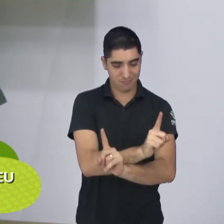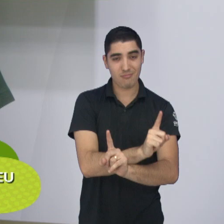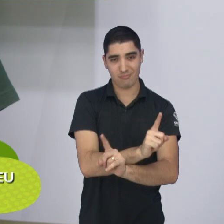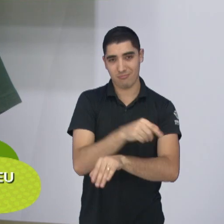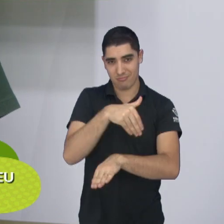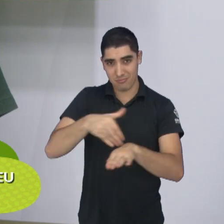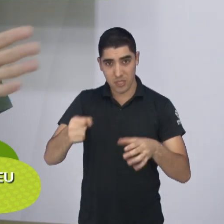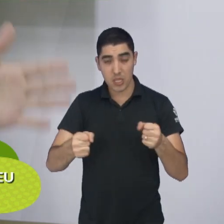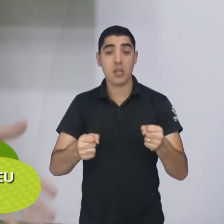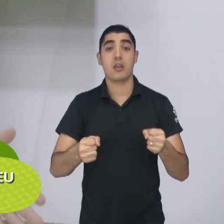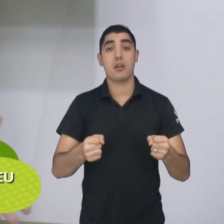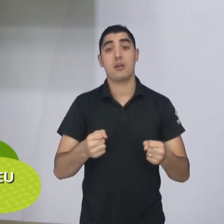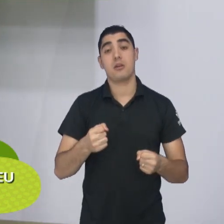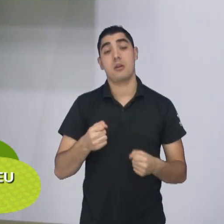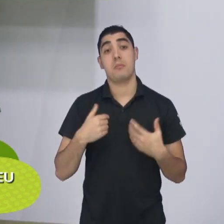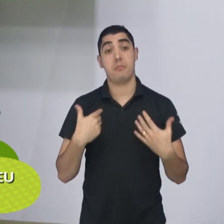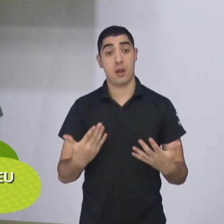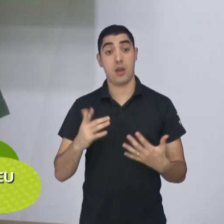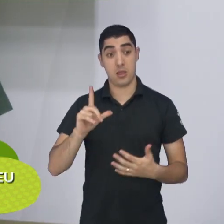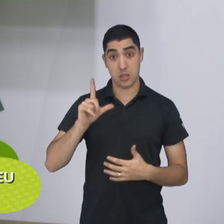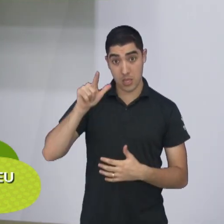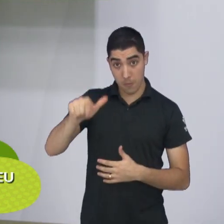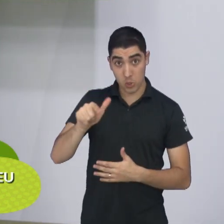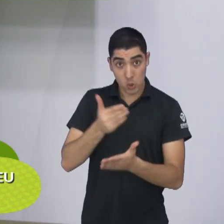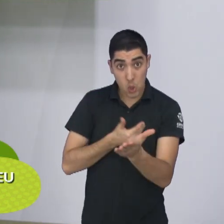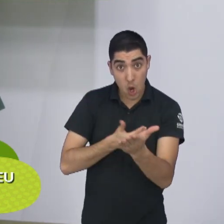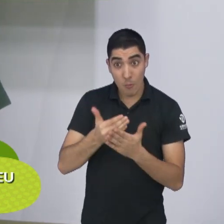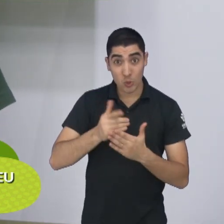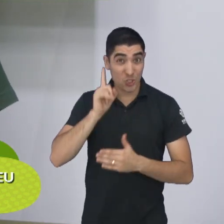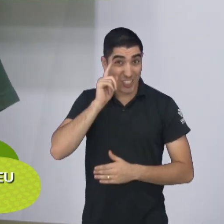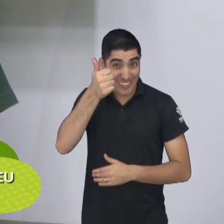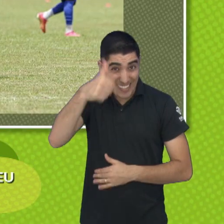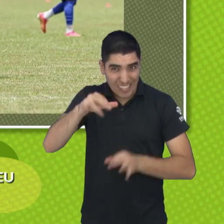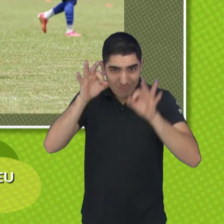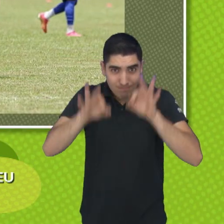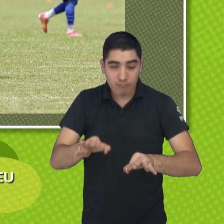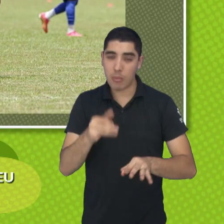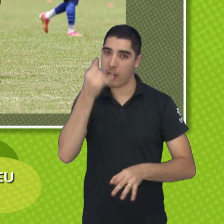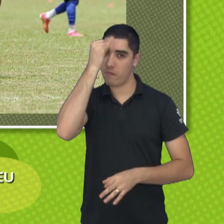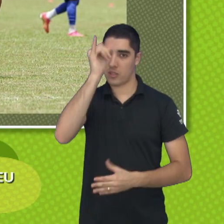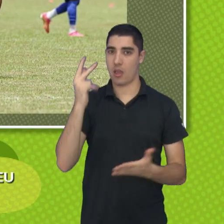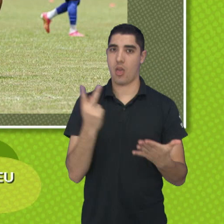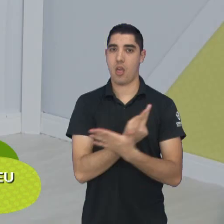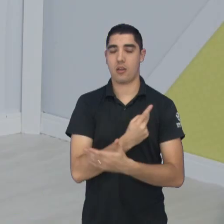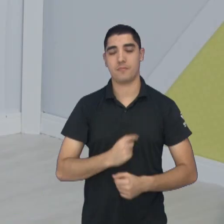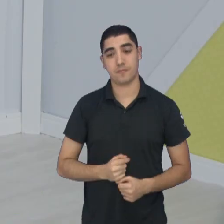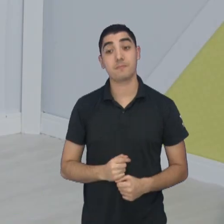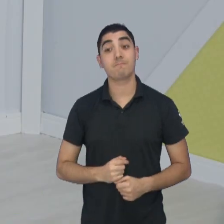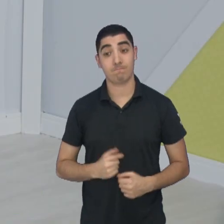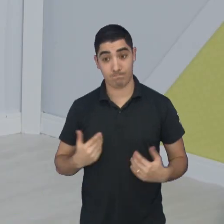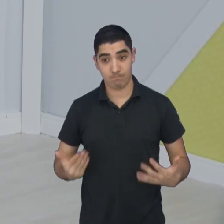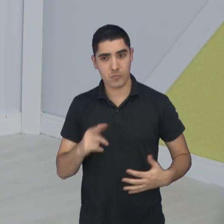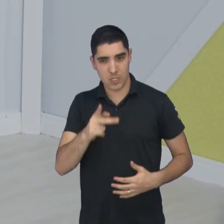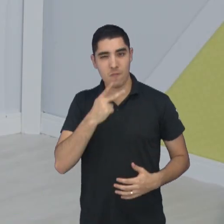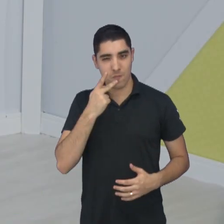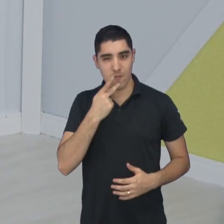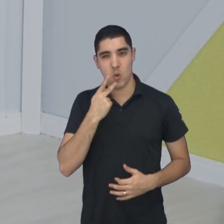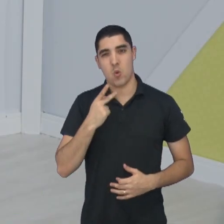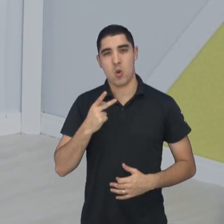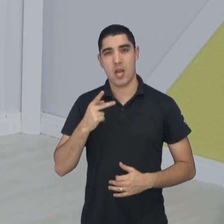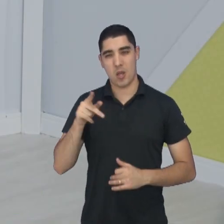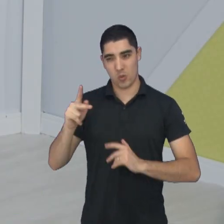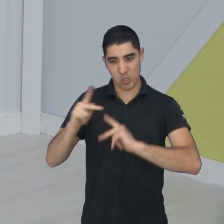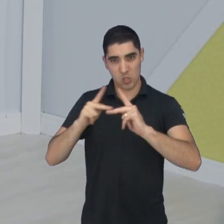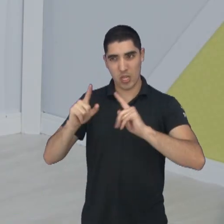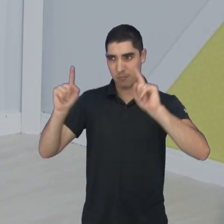mesmo, para que quando entre valendo no dia 17 não tenha falhas. Você falou que o São José está invicto aí em relação a jogos treino. O São